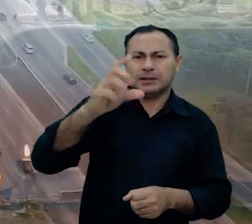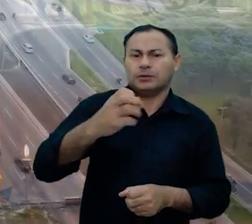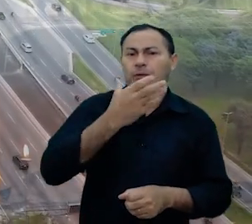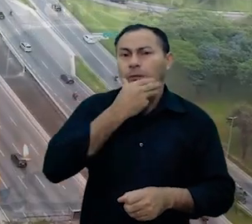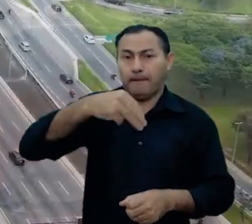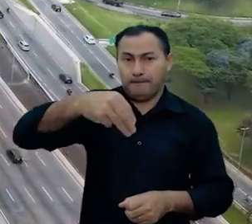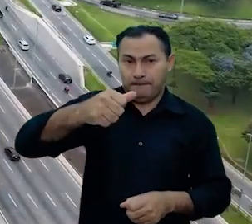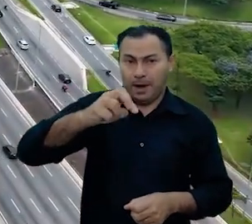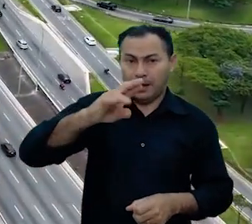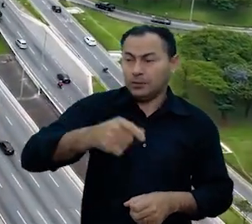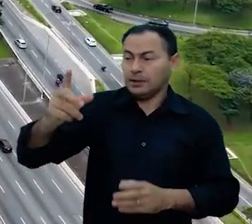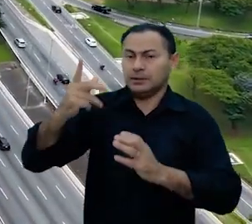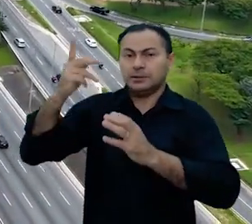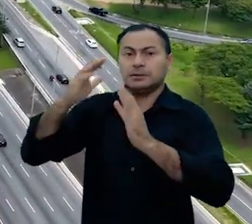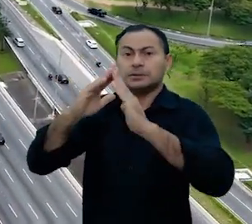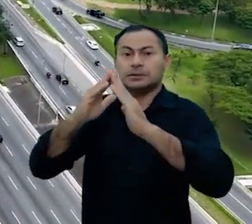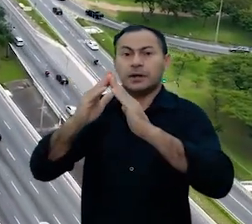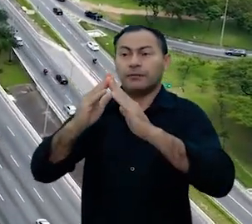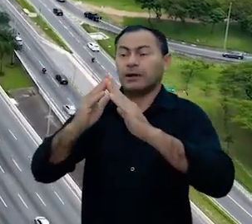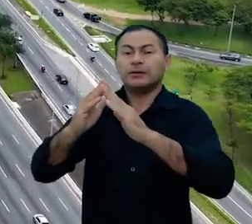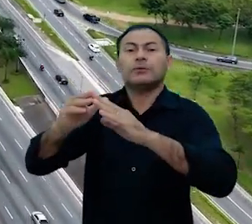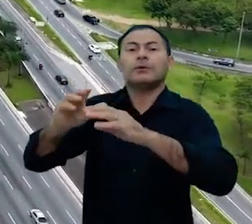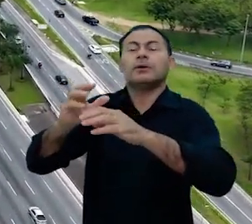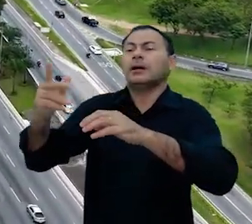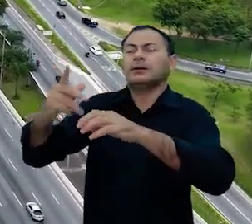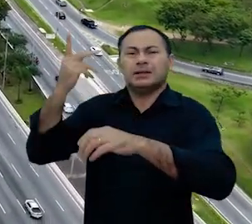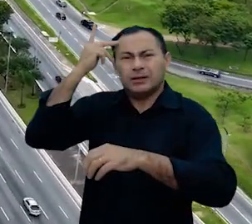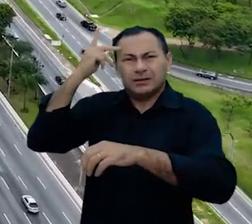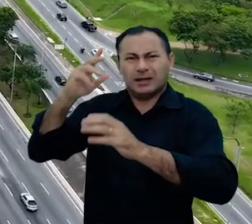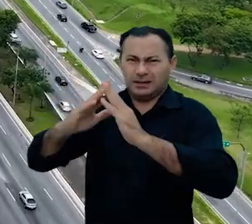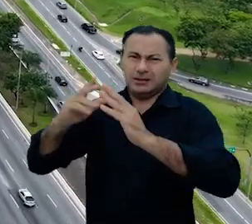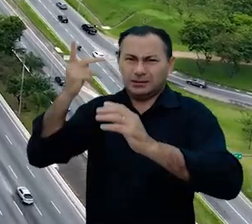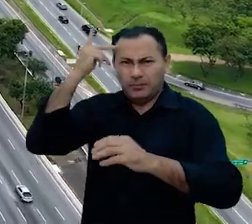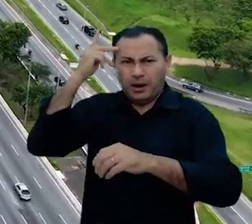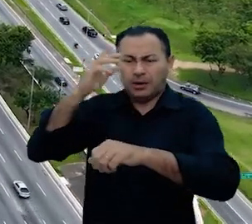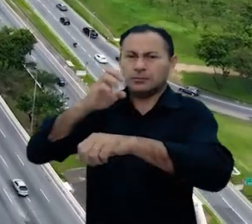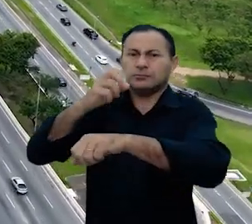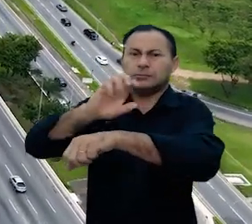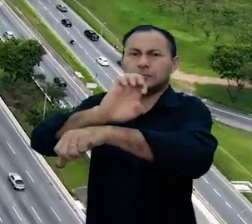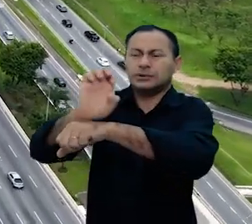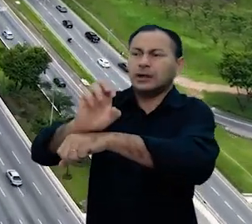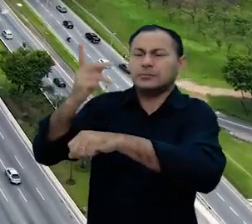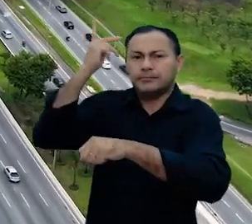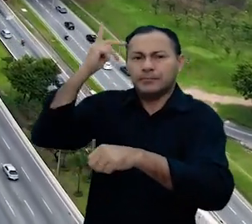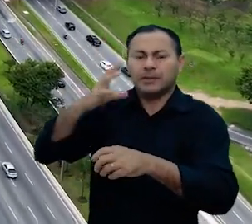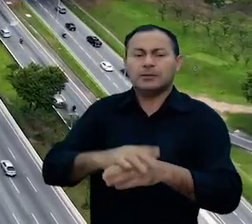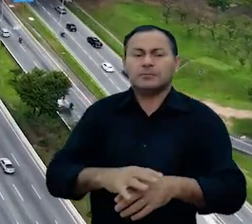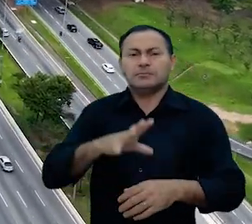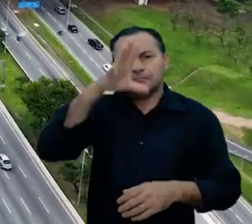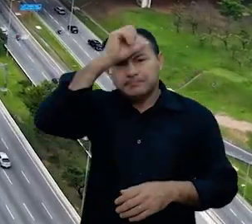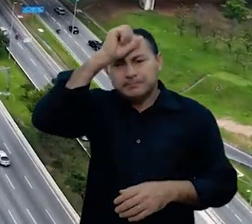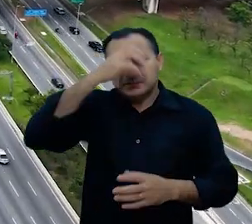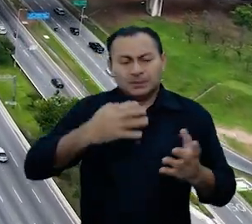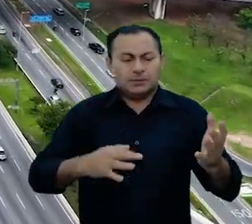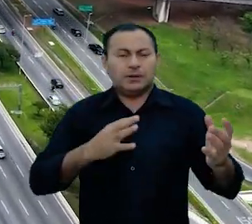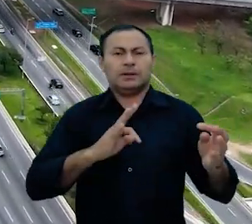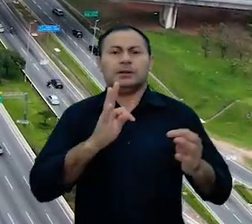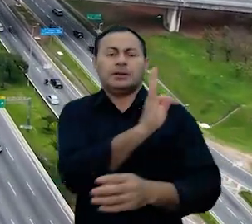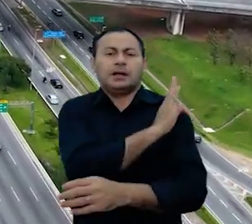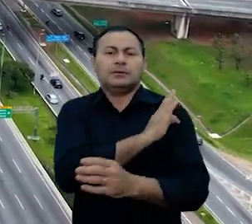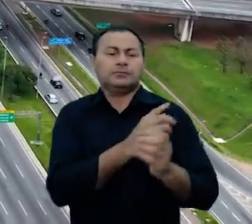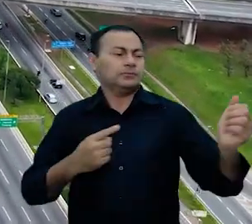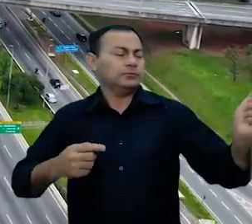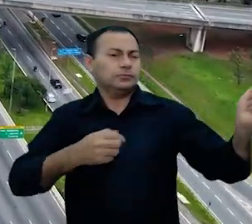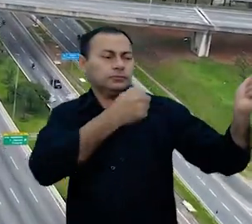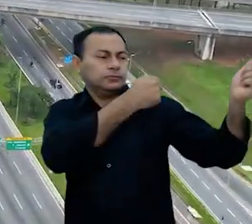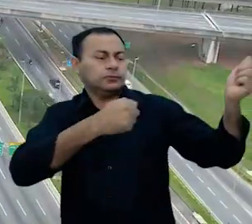Mário foi a São Paulo para estudar música. Chegando ao seu destino, as coisas não correram como ele gostaria e seu aprimoramento na técnica de tocar